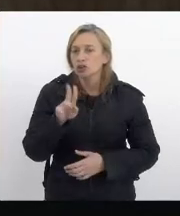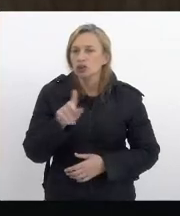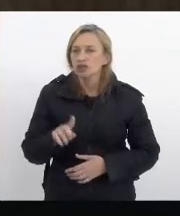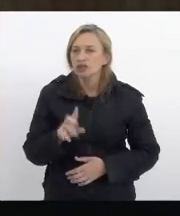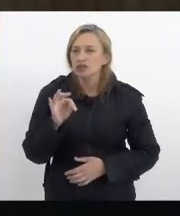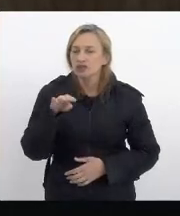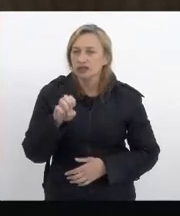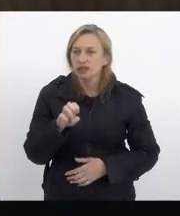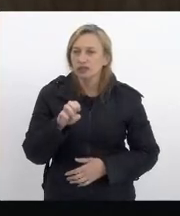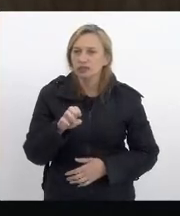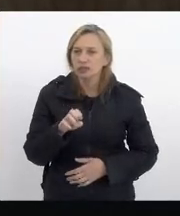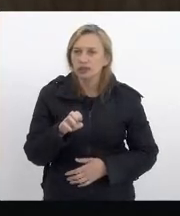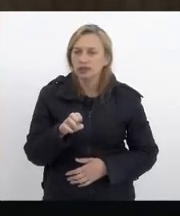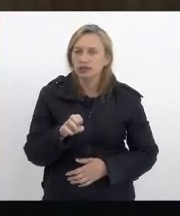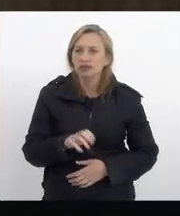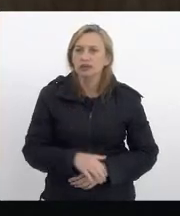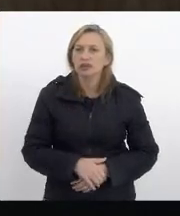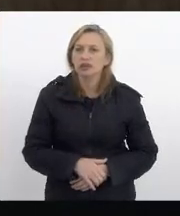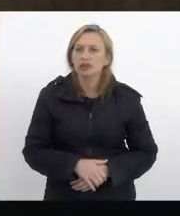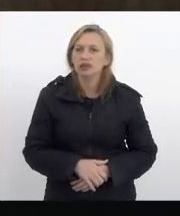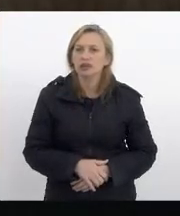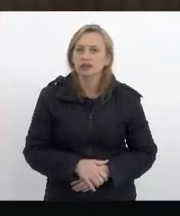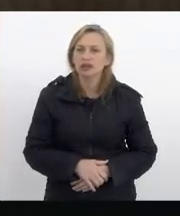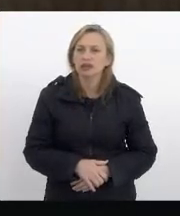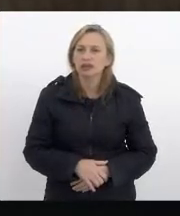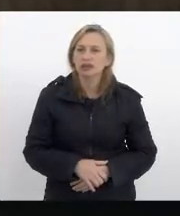Chega um pouquinho mais o microfone pertinho de você, por favor.